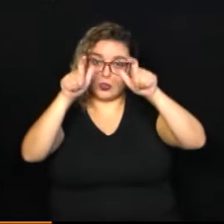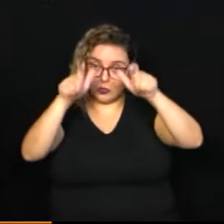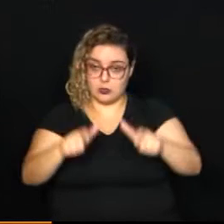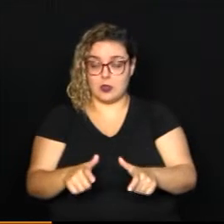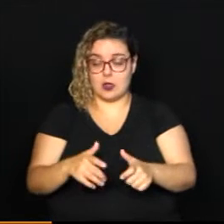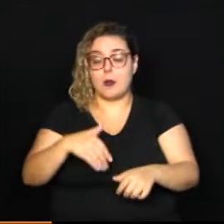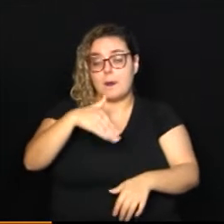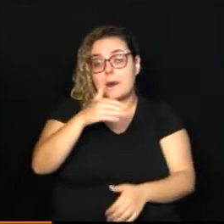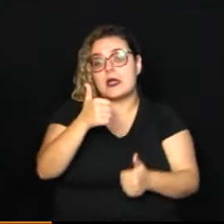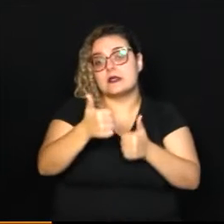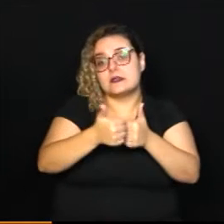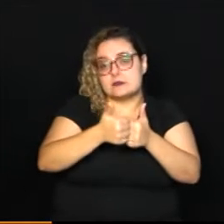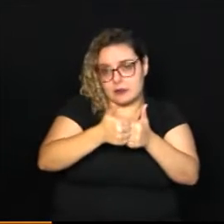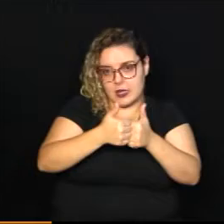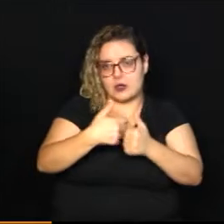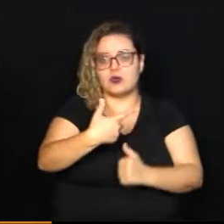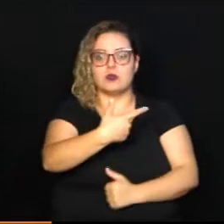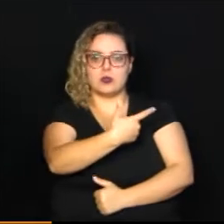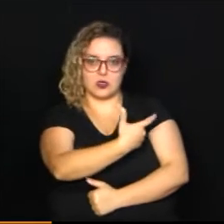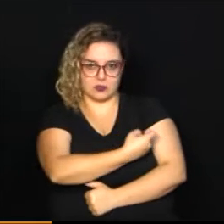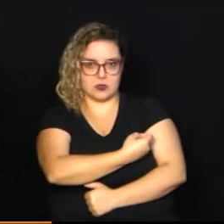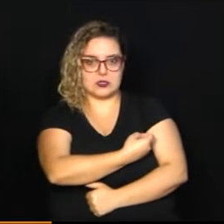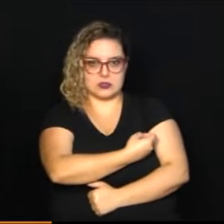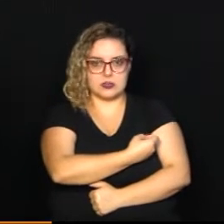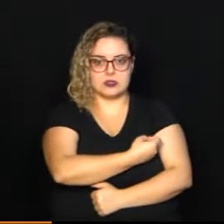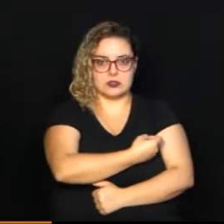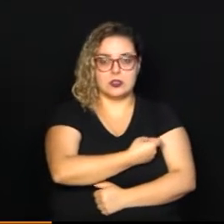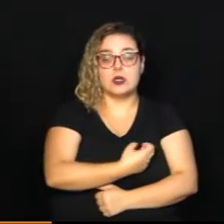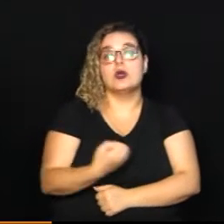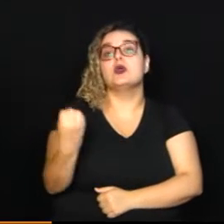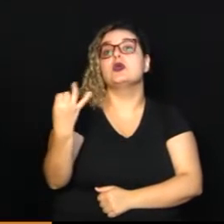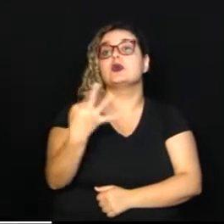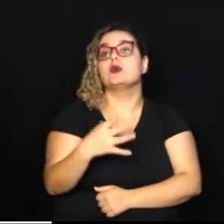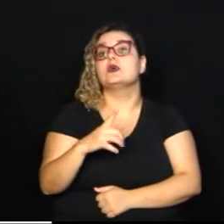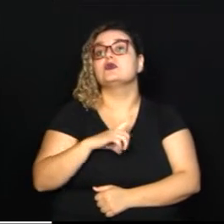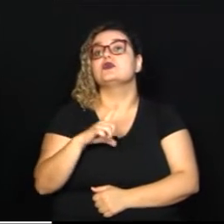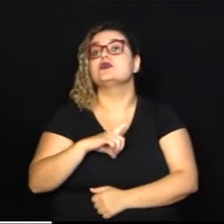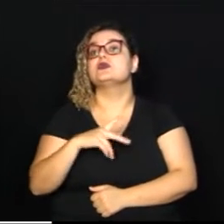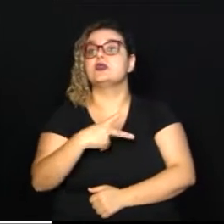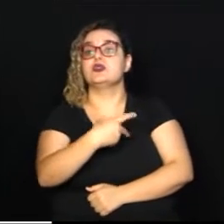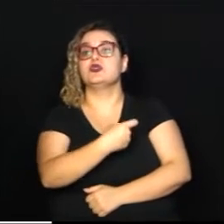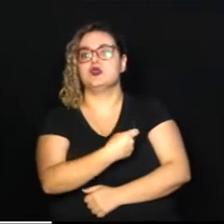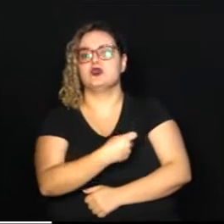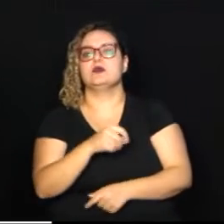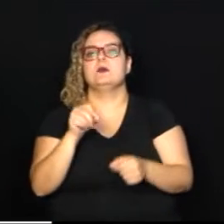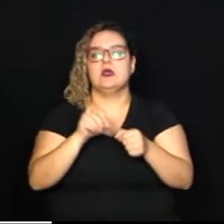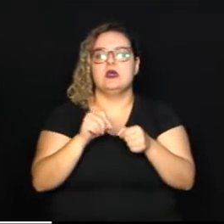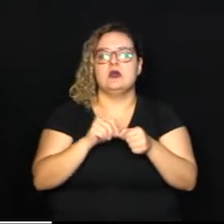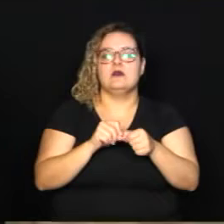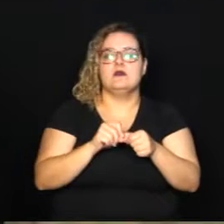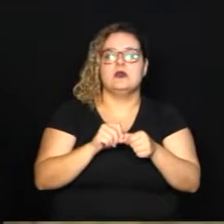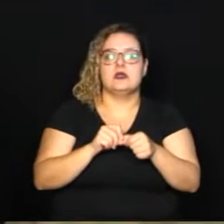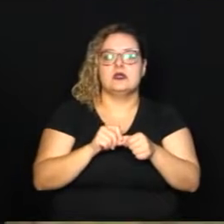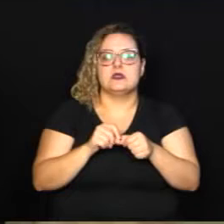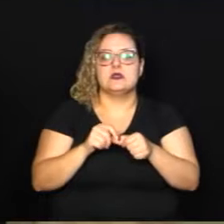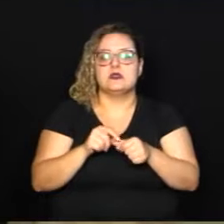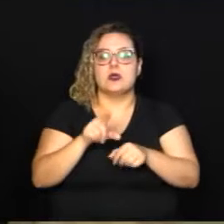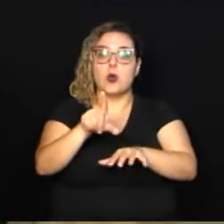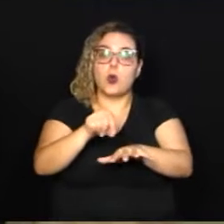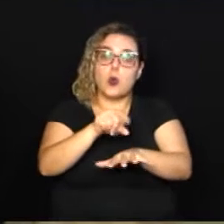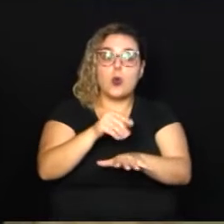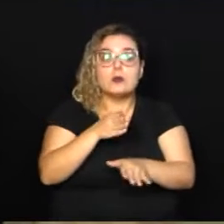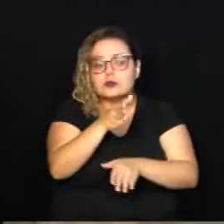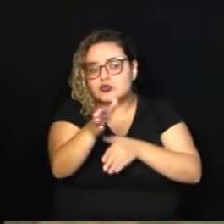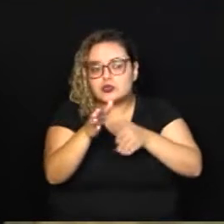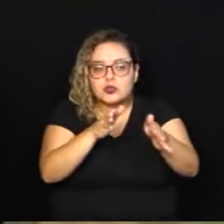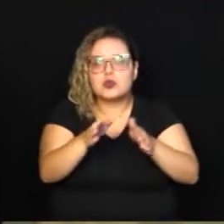em que você mora e também o total de doses disponíveis para, então, fazer esse direcionamento de onde é